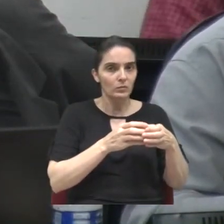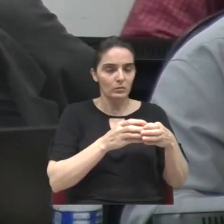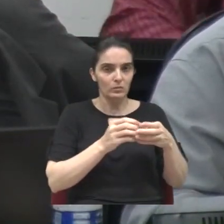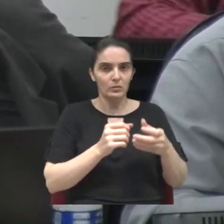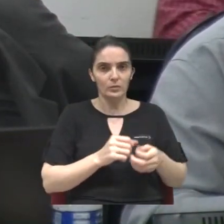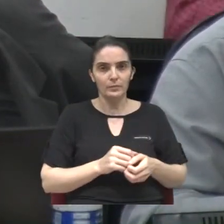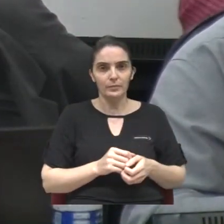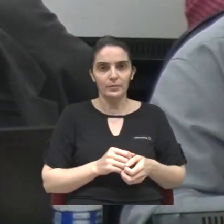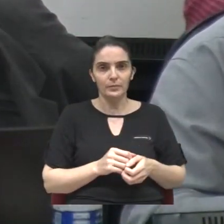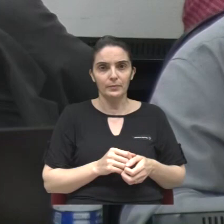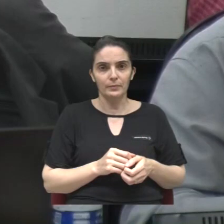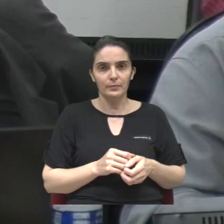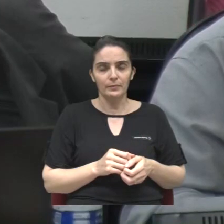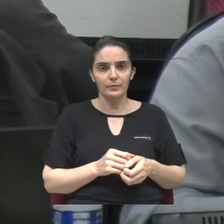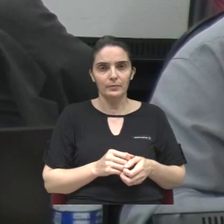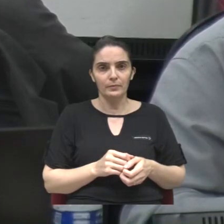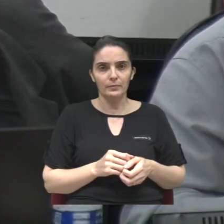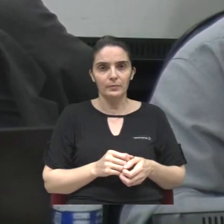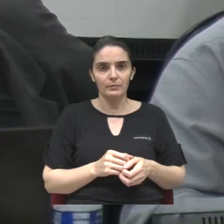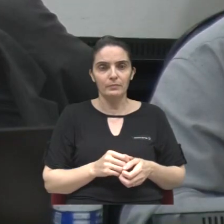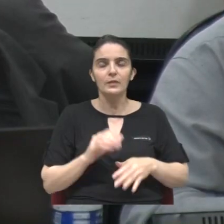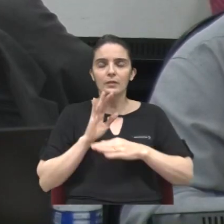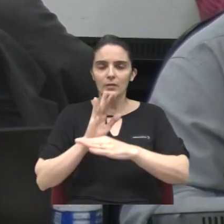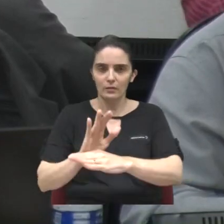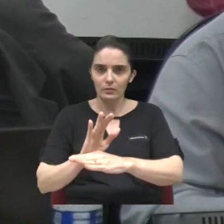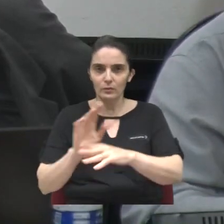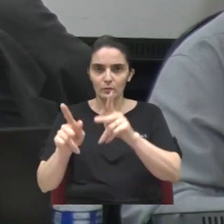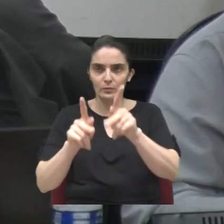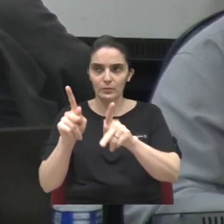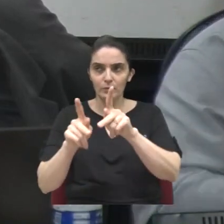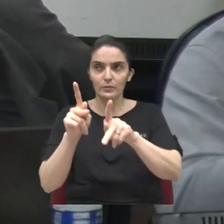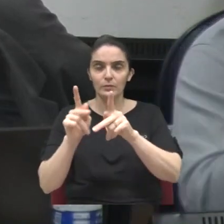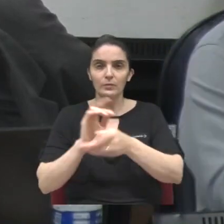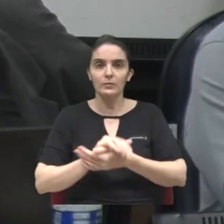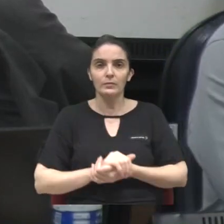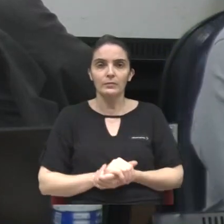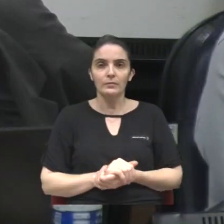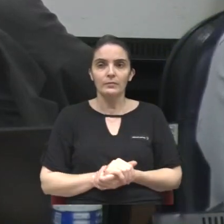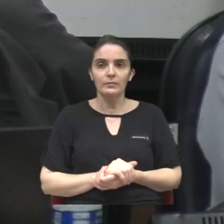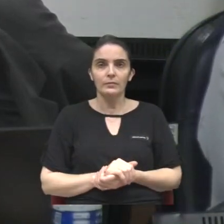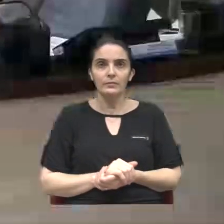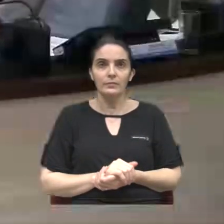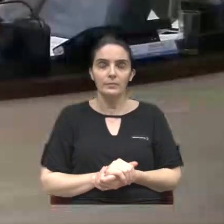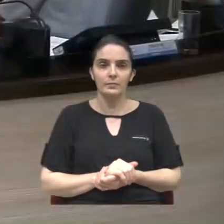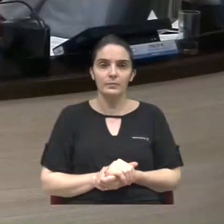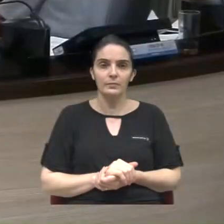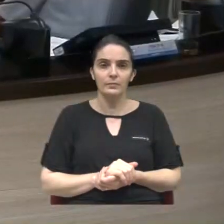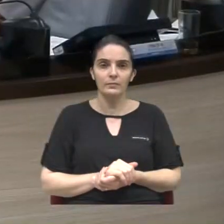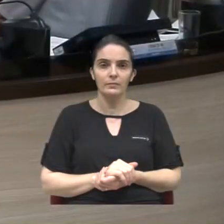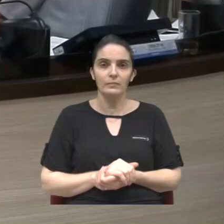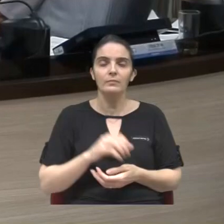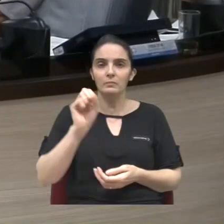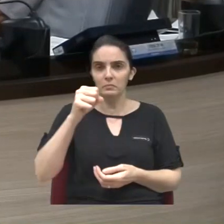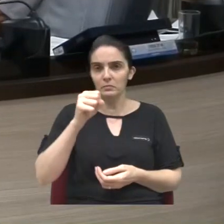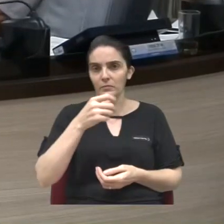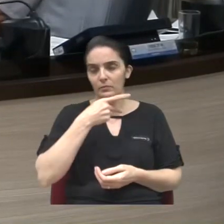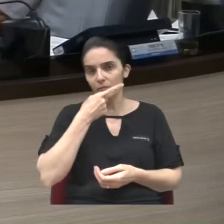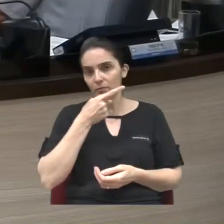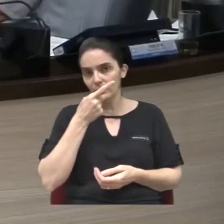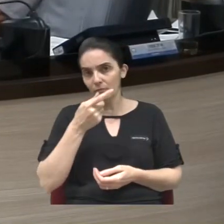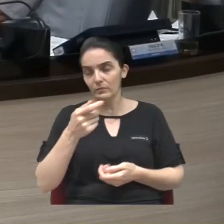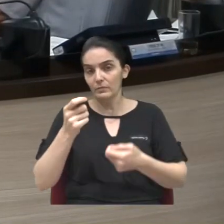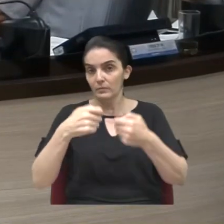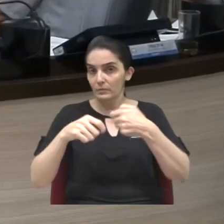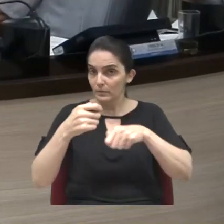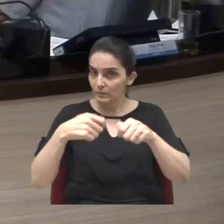utilizar e prestar o serviço à população. Isso dá uma parte para mim, vereador? Claro. Obviamente que o senhor bem colocou como gestão, aliás, eu